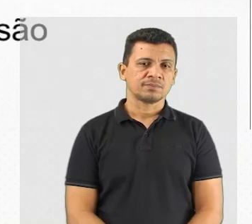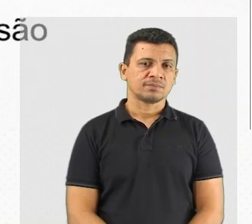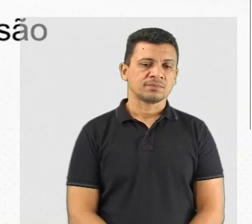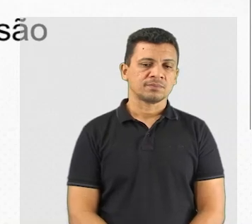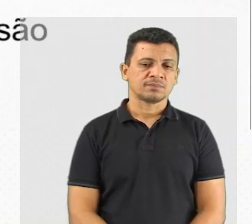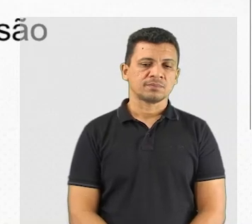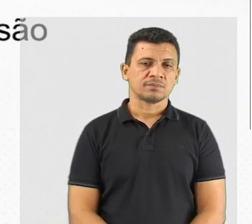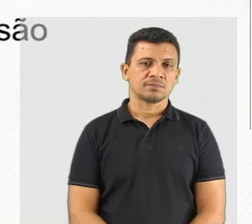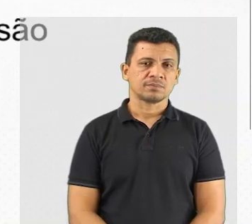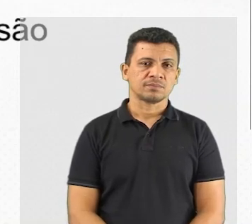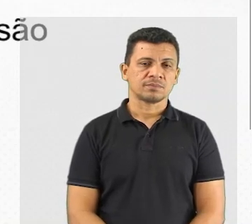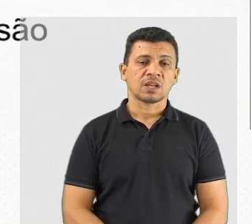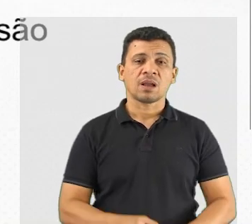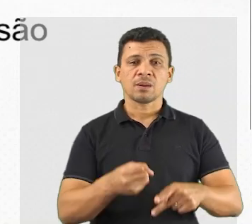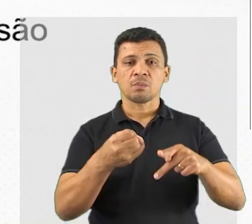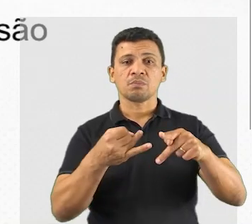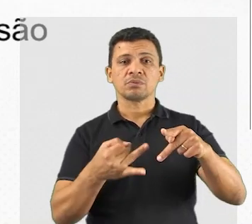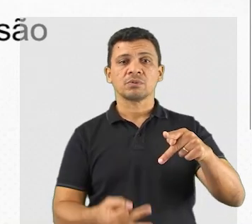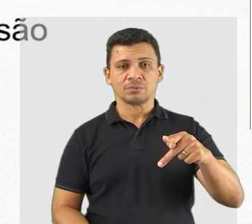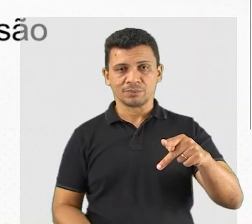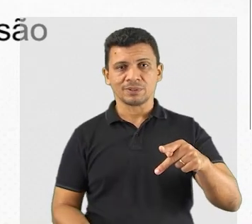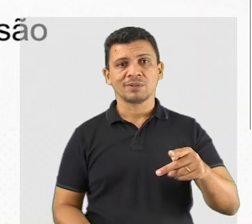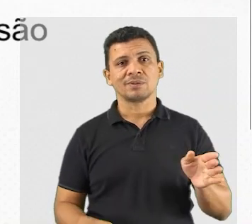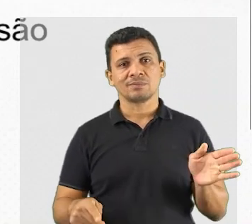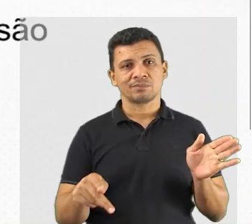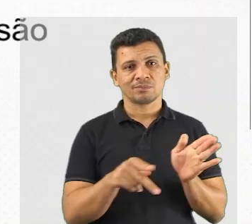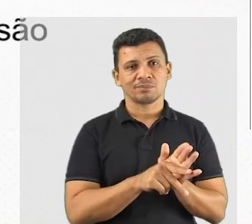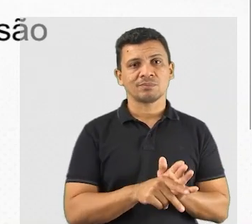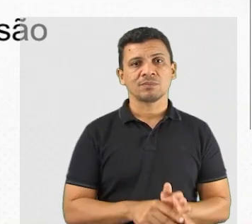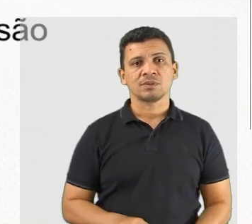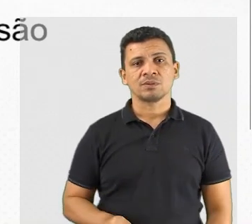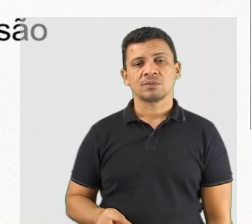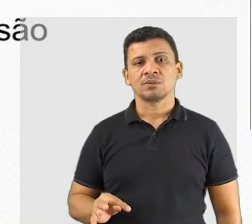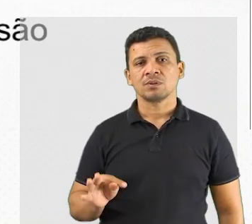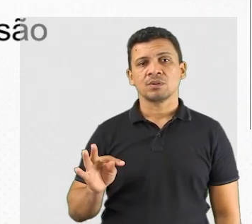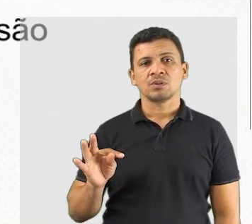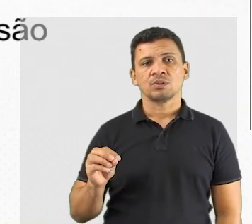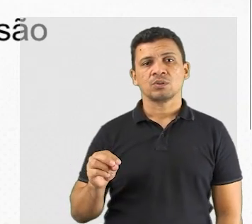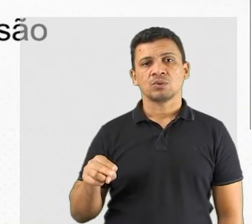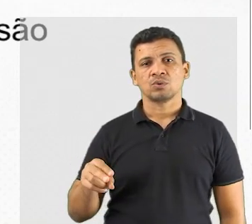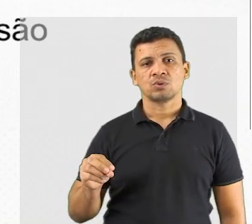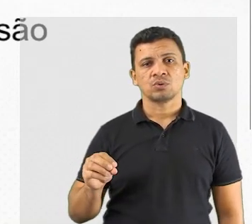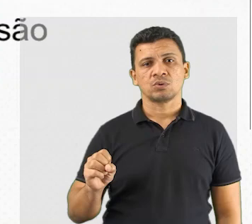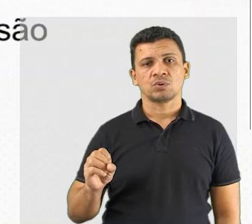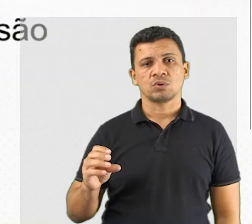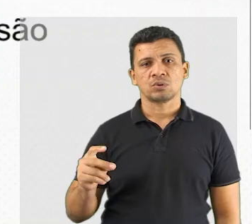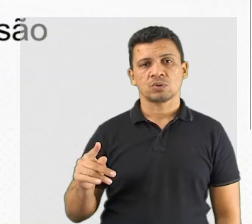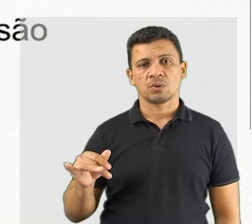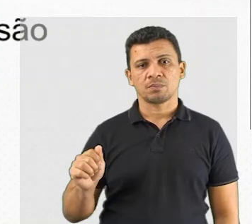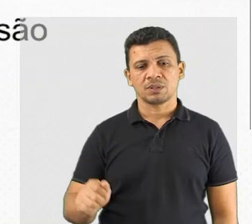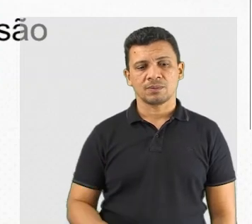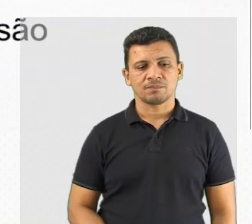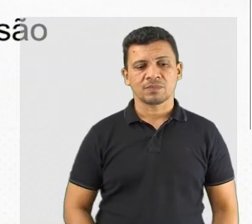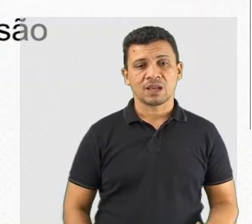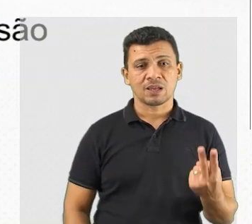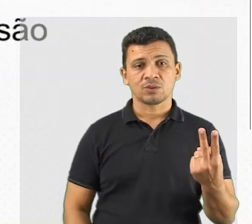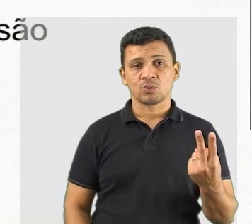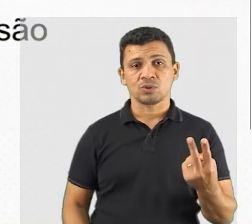Isso aqui é uma propriedade lá da tonoscopia, ó. Então essa afirmação ela já está falsa,